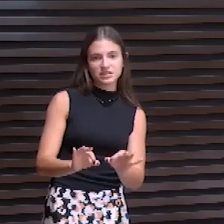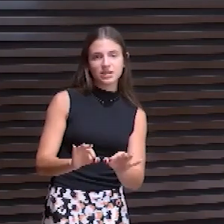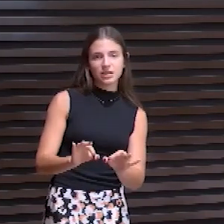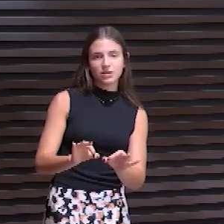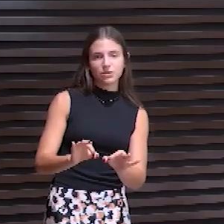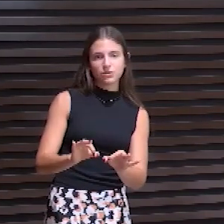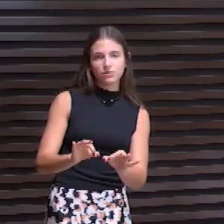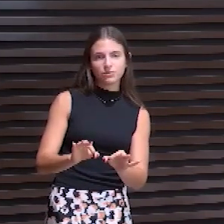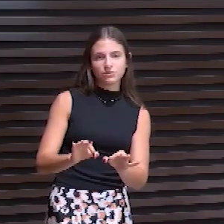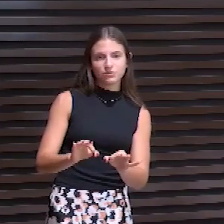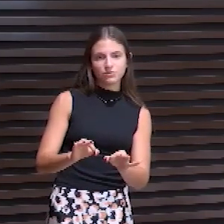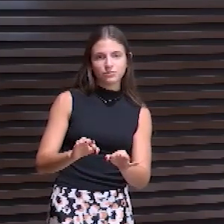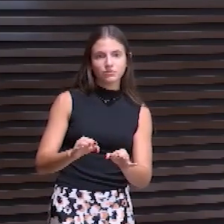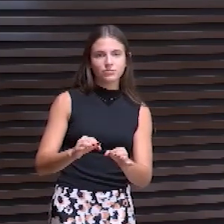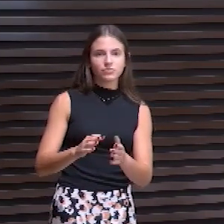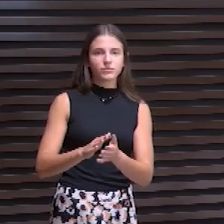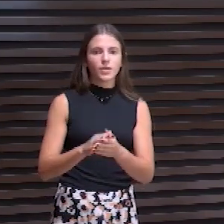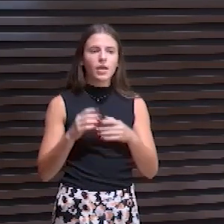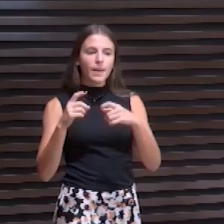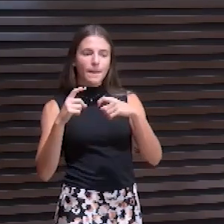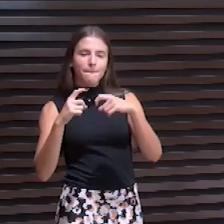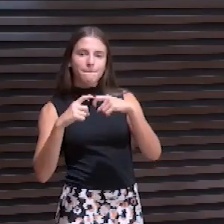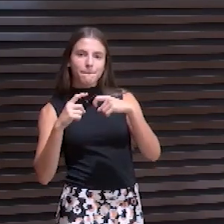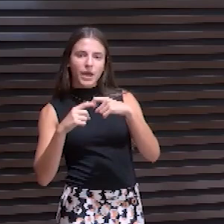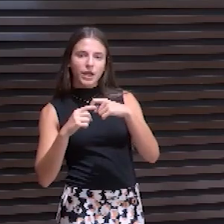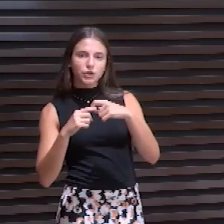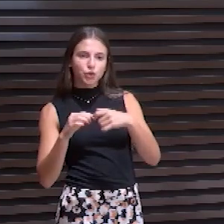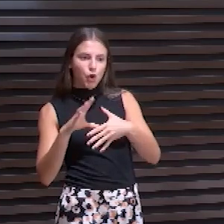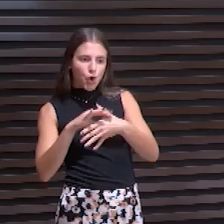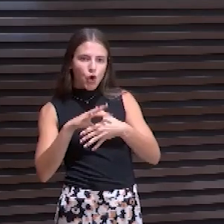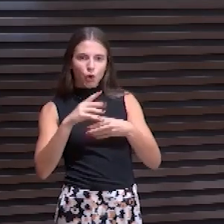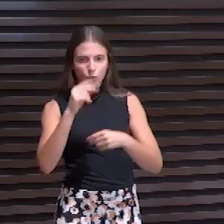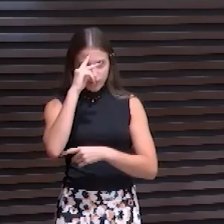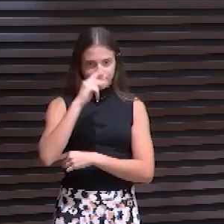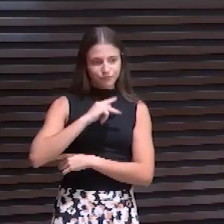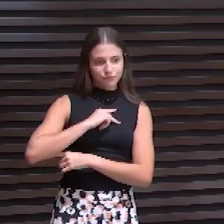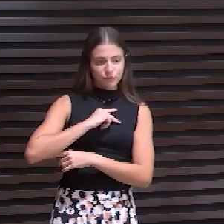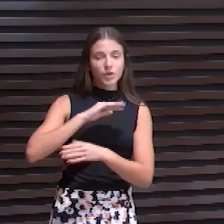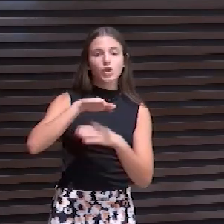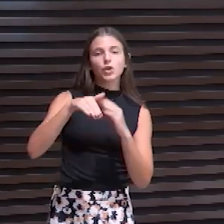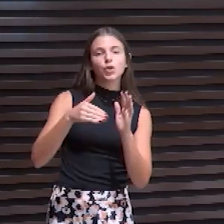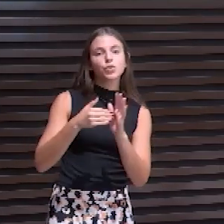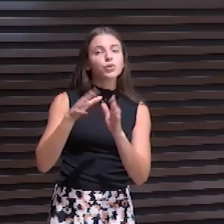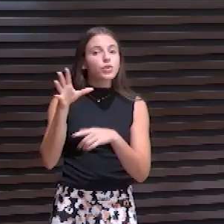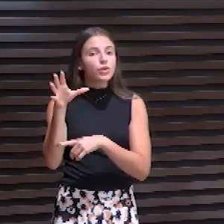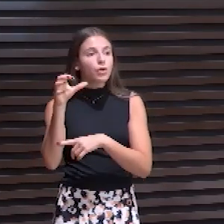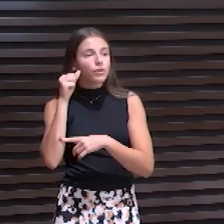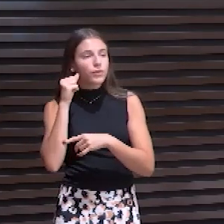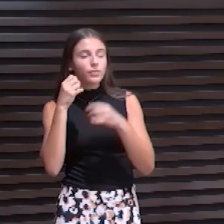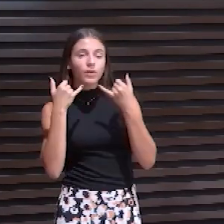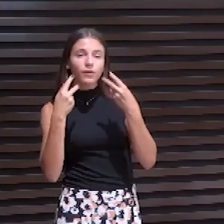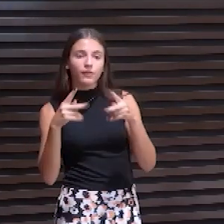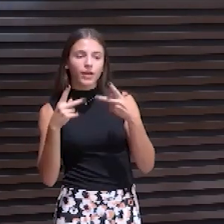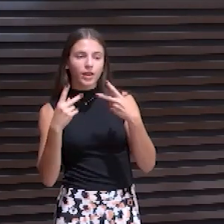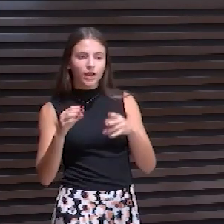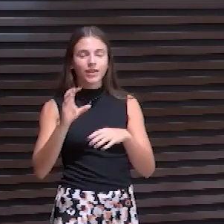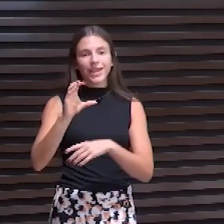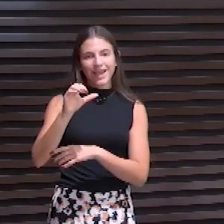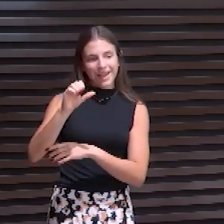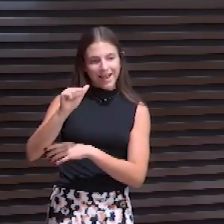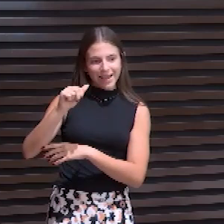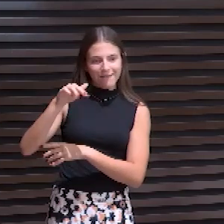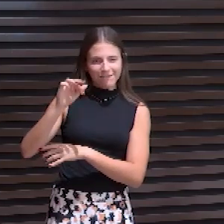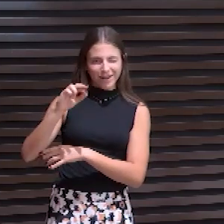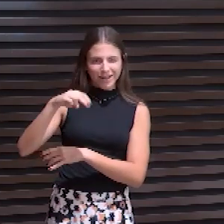provérbio: Médico, cura-te a ti mesmo. Tudo o que ouvimos ter se dado em Cafarnaum, faze-o também aqui na tua